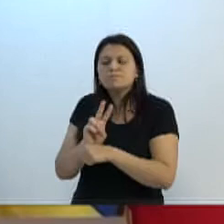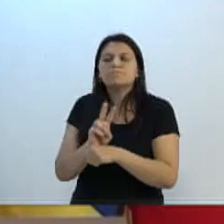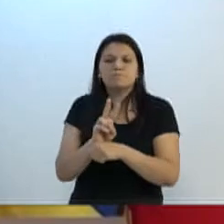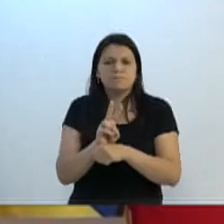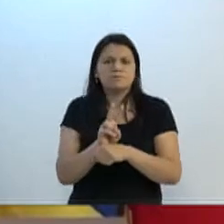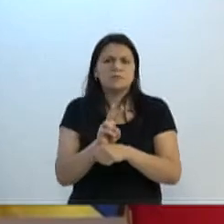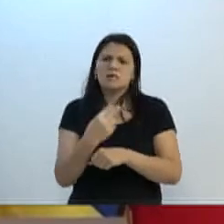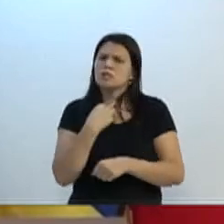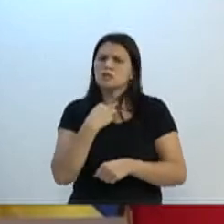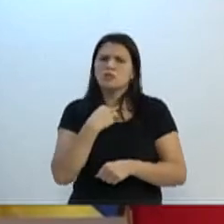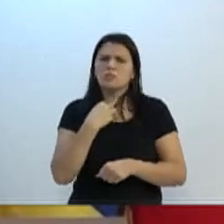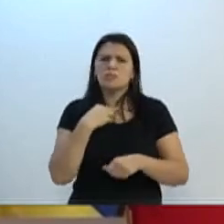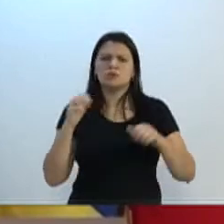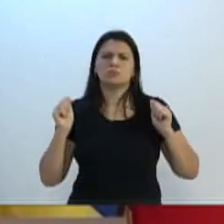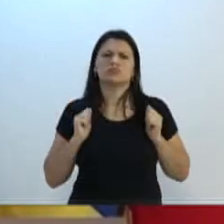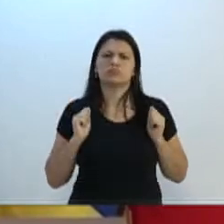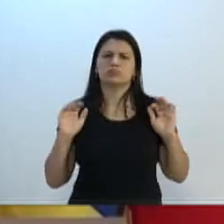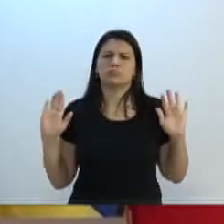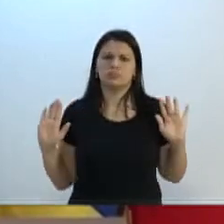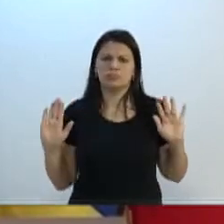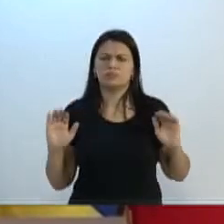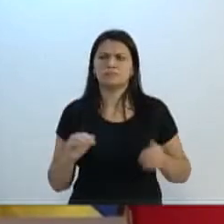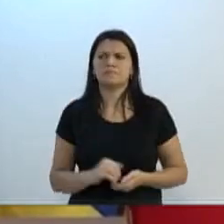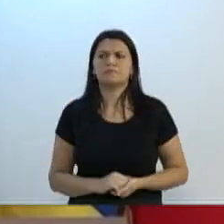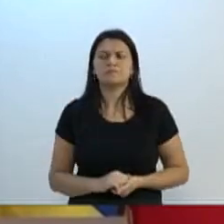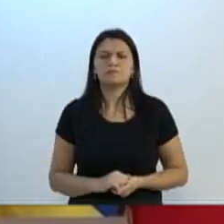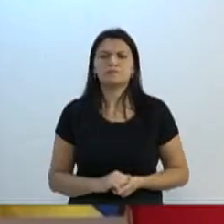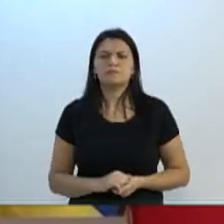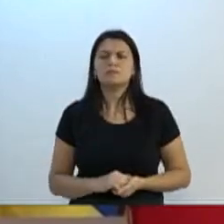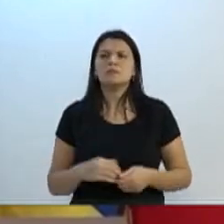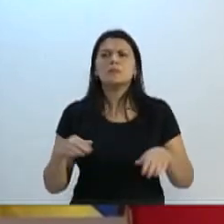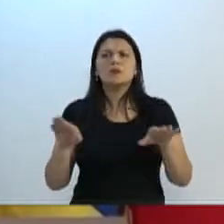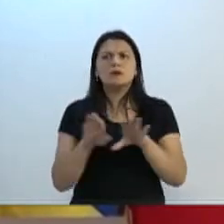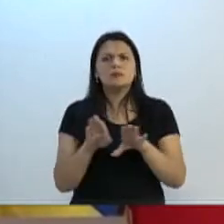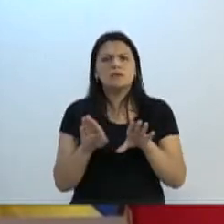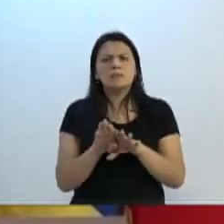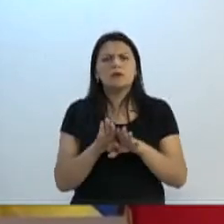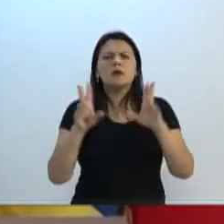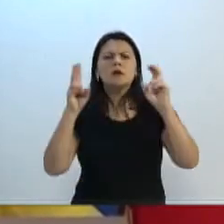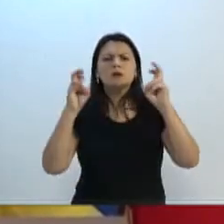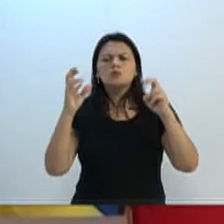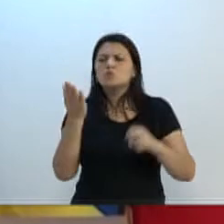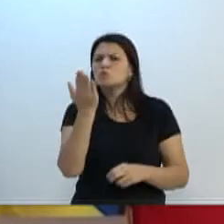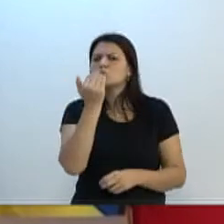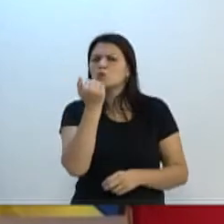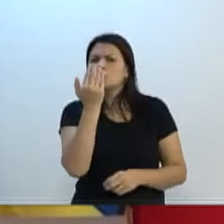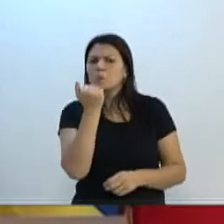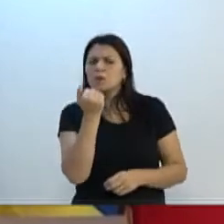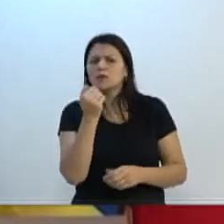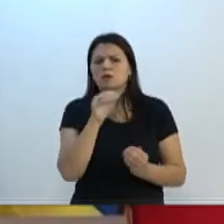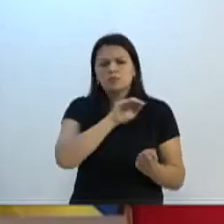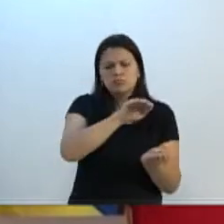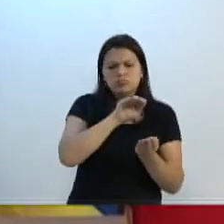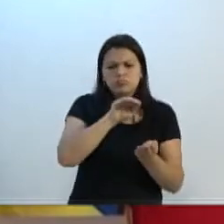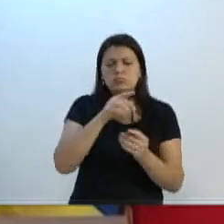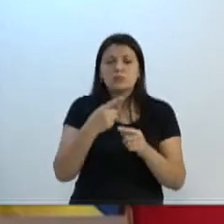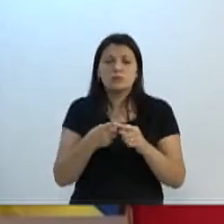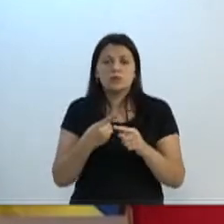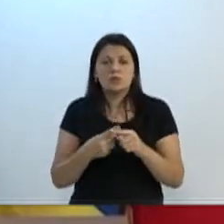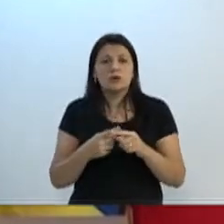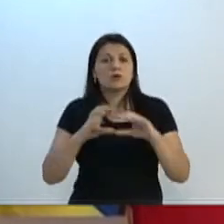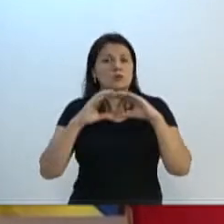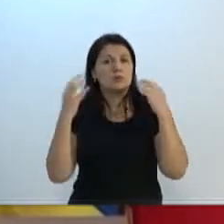elas chegam até nós. Quero também aqui colocar em relação a essa questão da alimentação, porque quando recebemos da